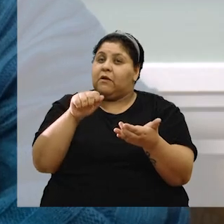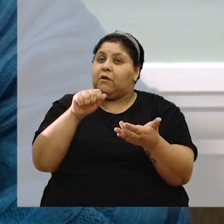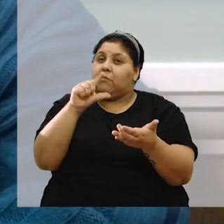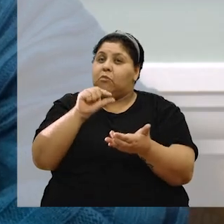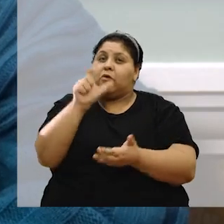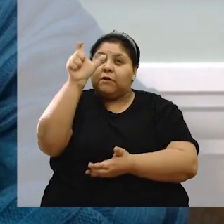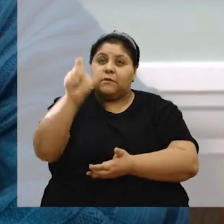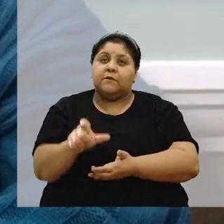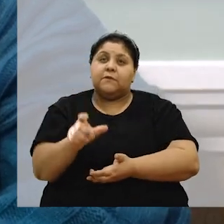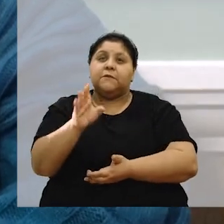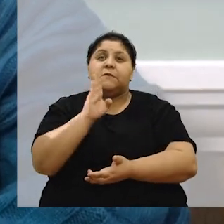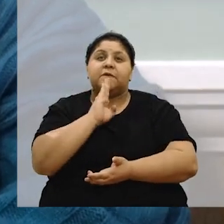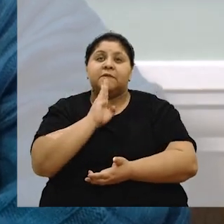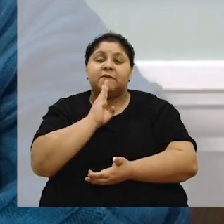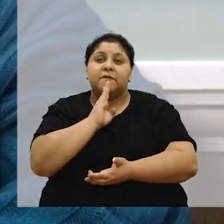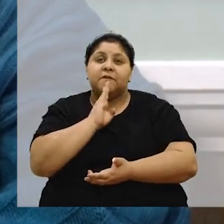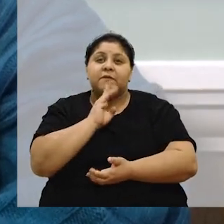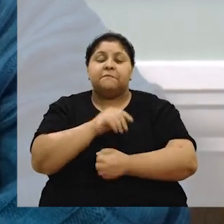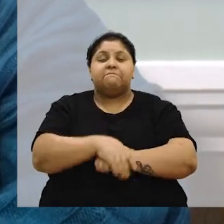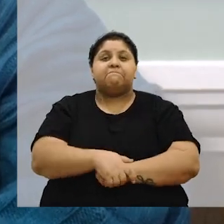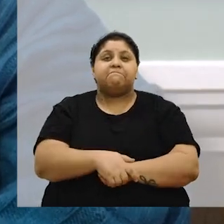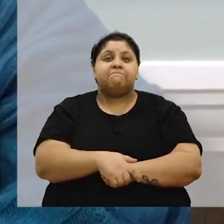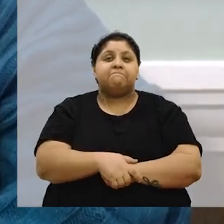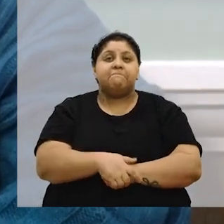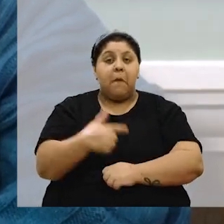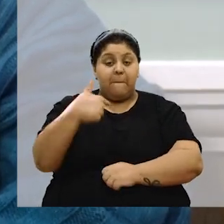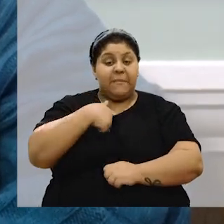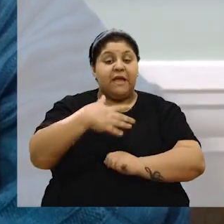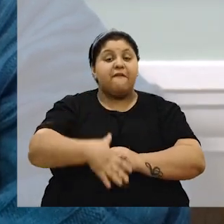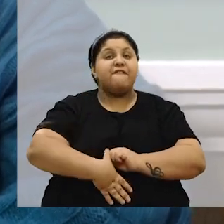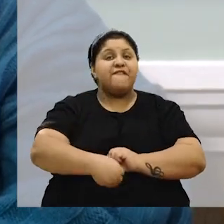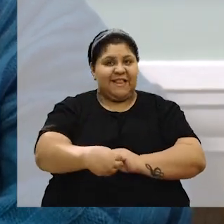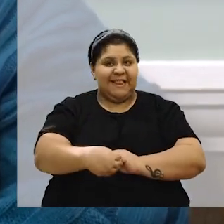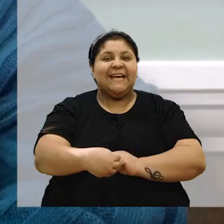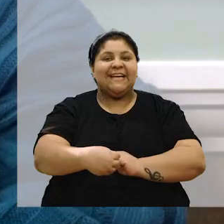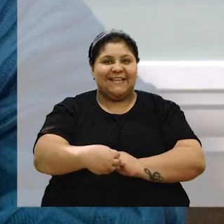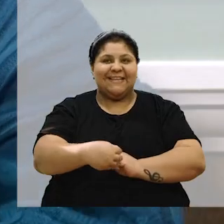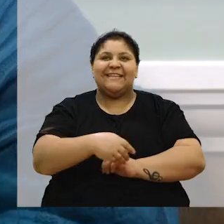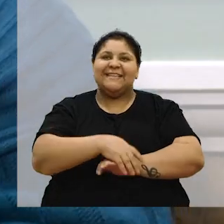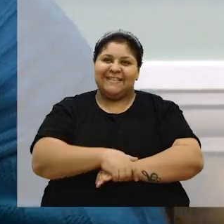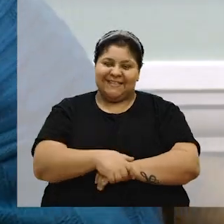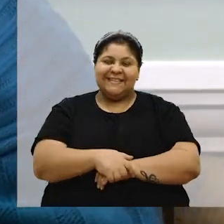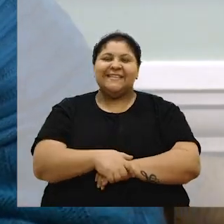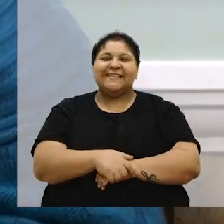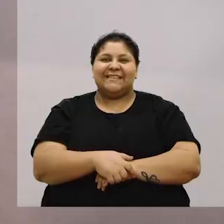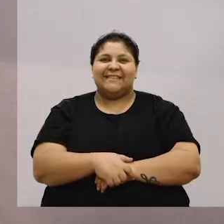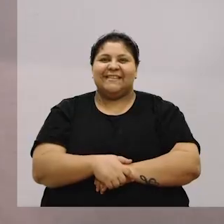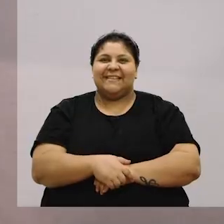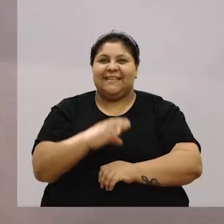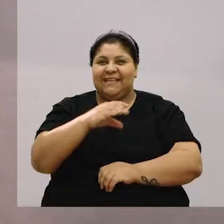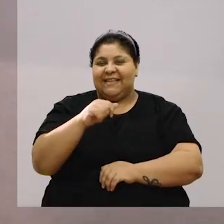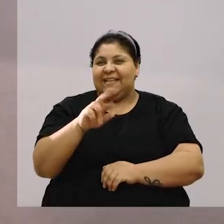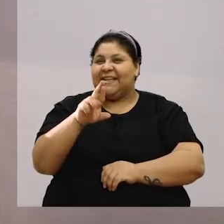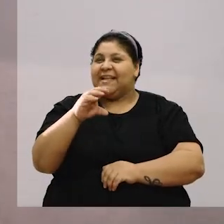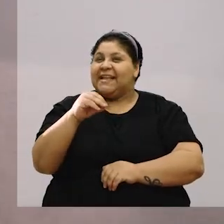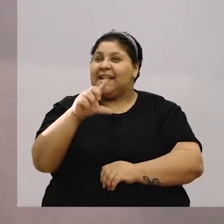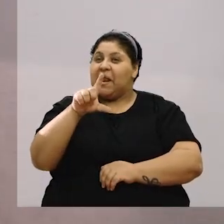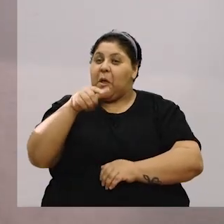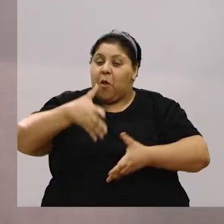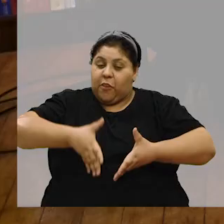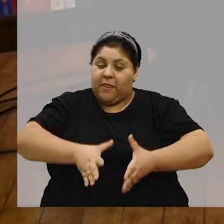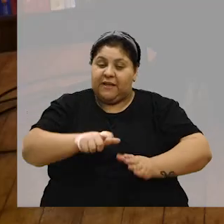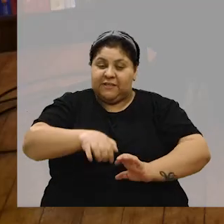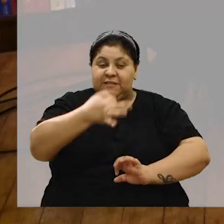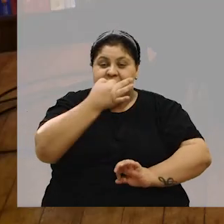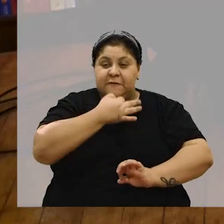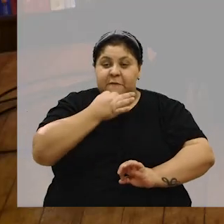Carolina, pouca gente conhece, Carolina Ponzi. Coincidentemente, ela é minha filha. Tá bom, ela é minha certo. filha.